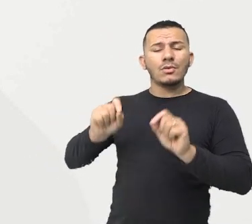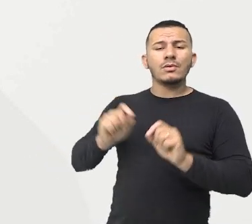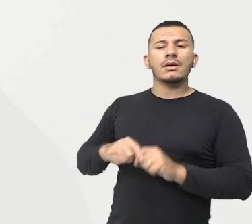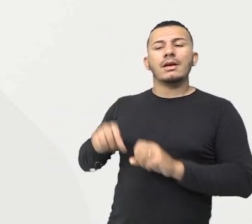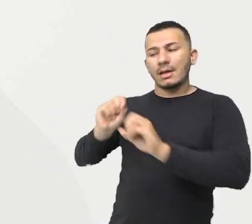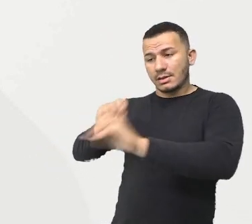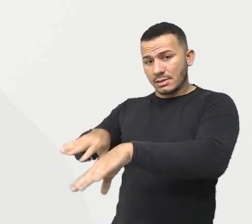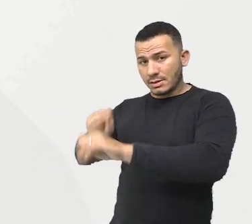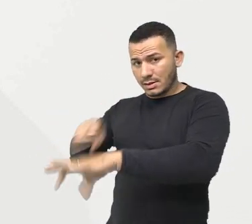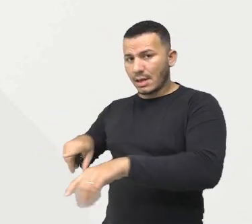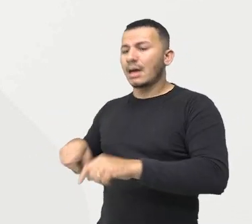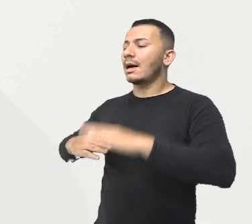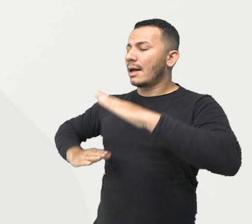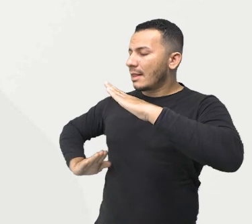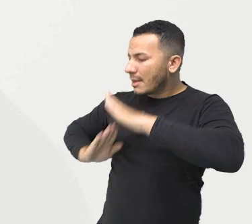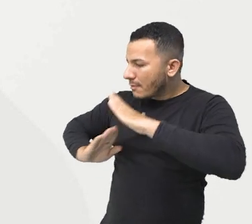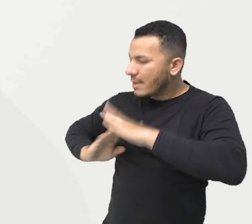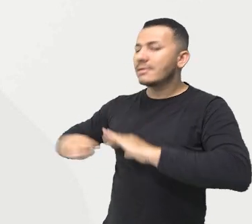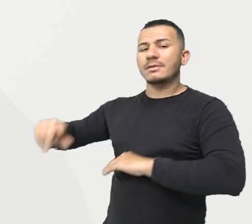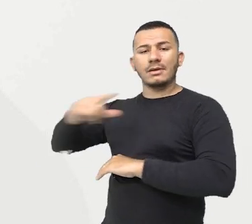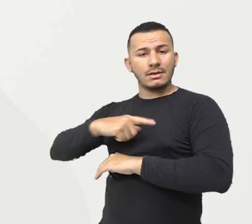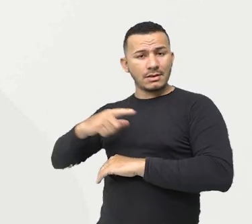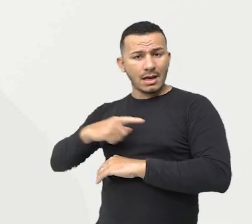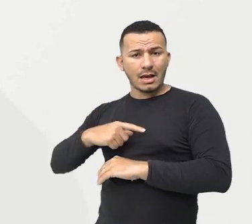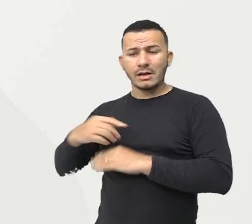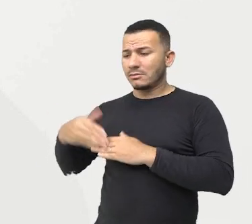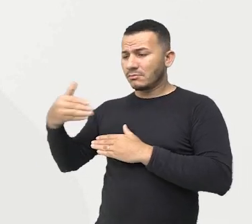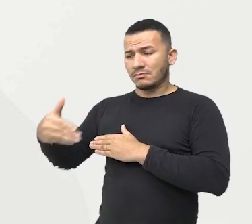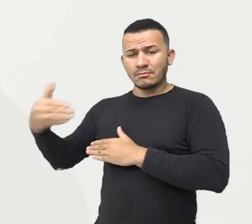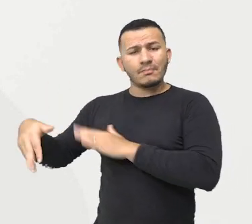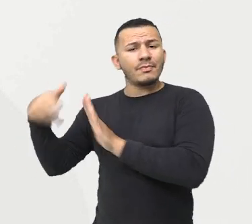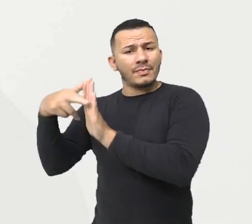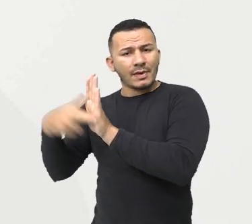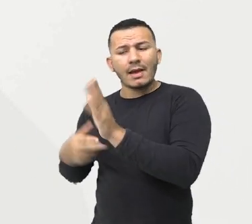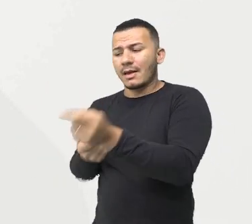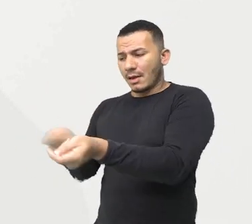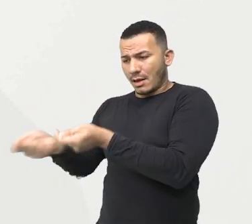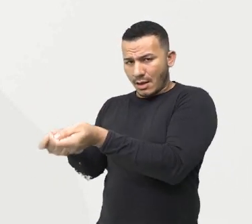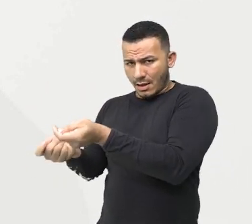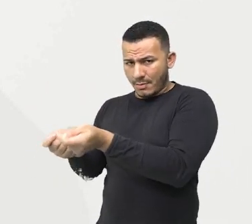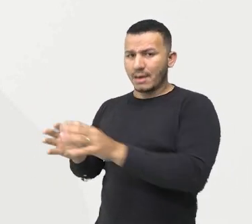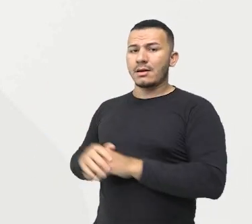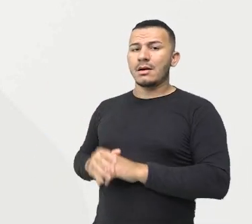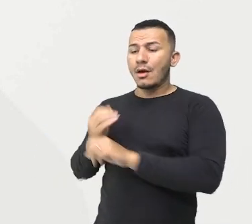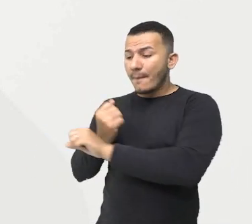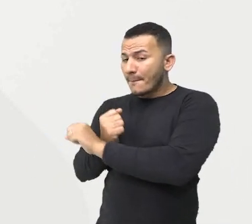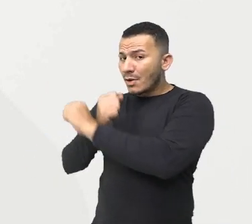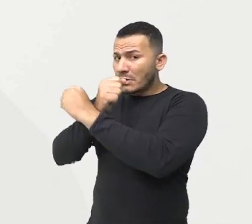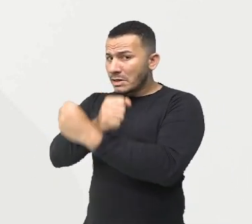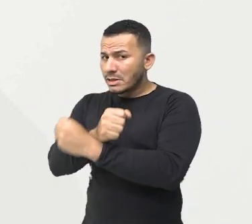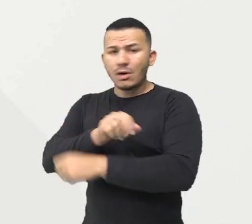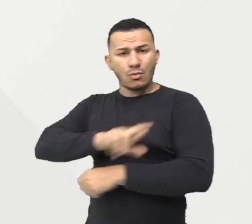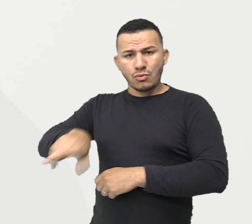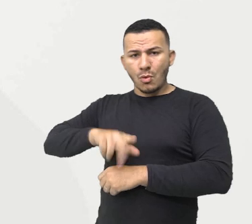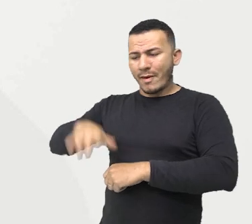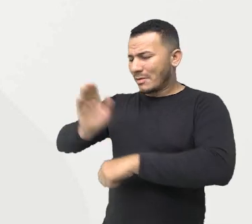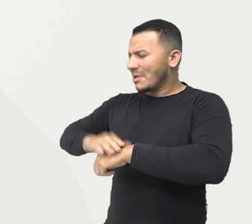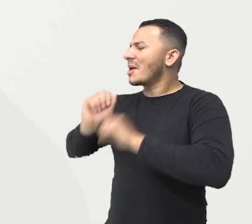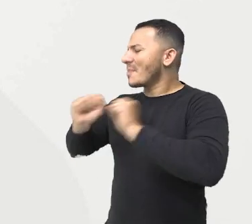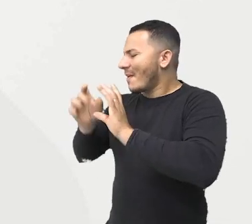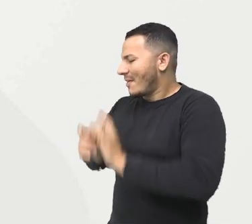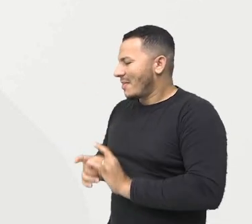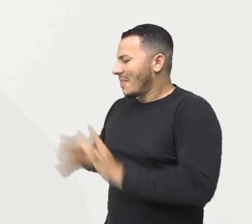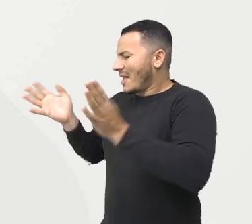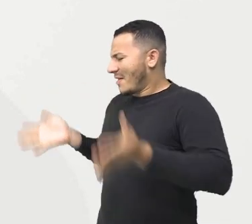por diante, tá bom? E ir contra aquela ideia de que proteção é deixar fazer tudo. Não é